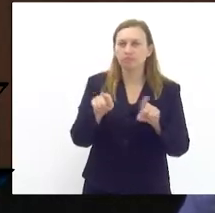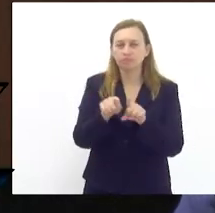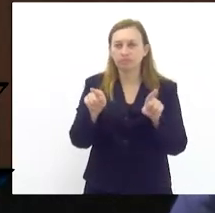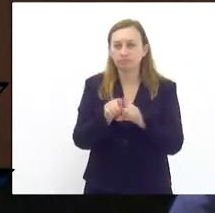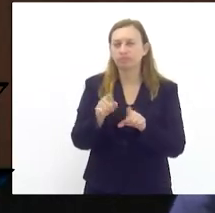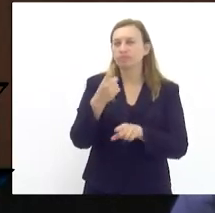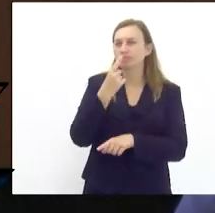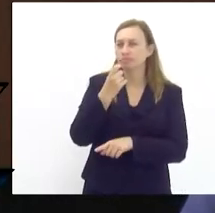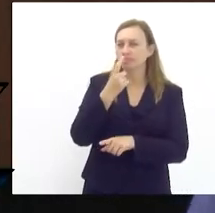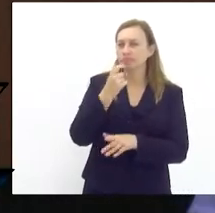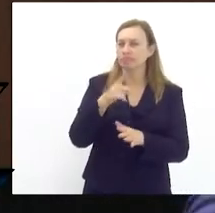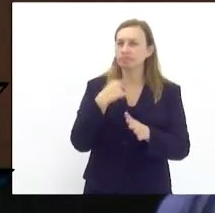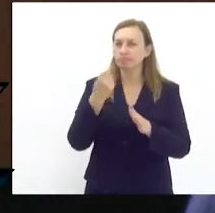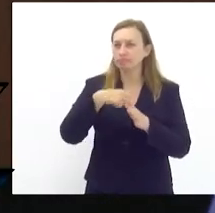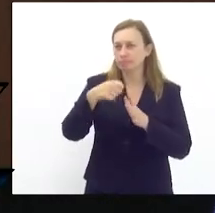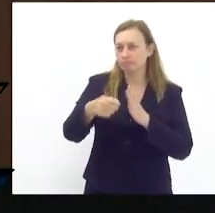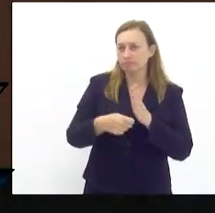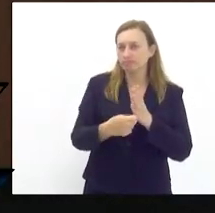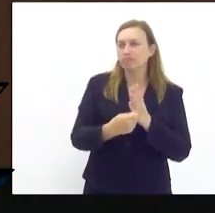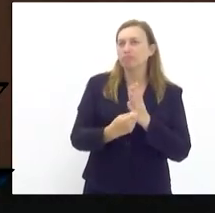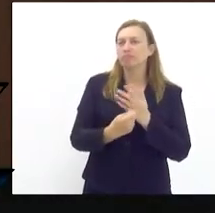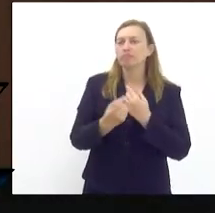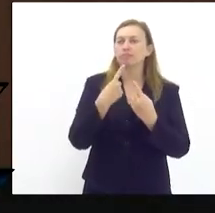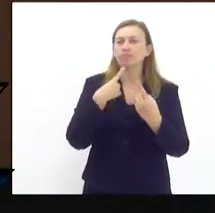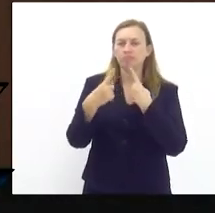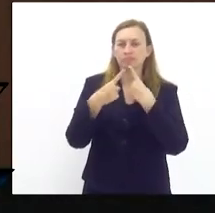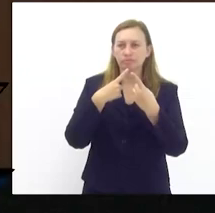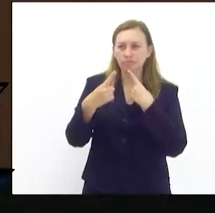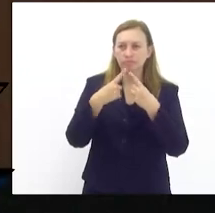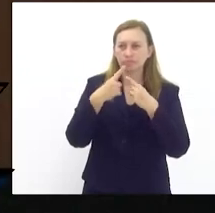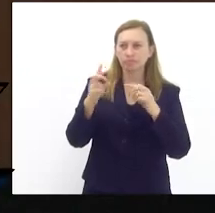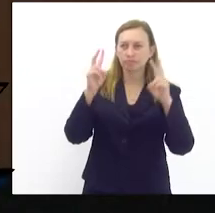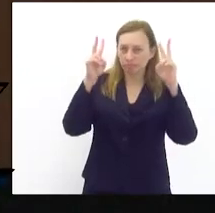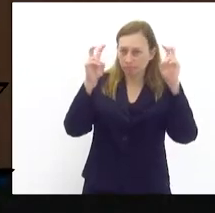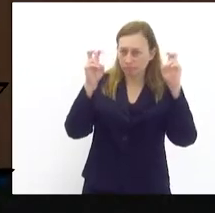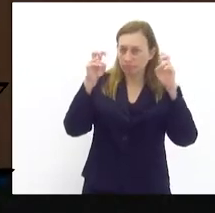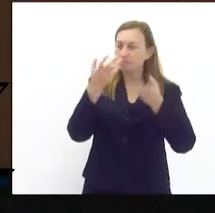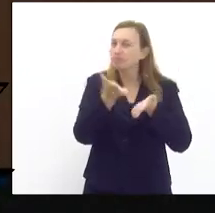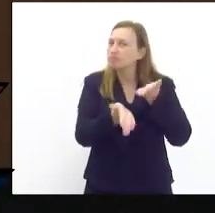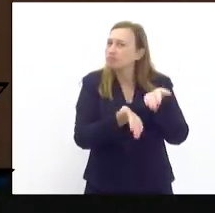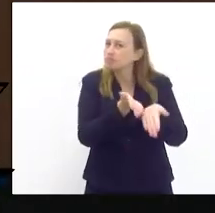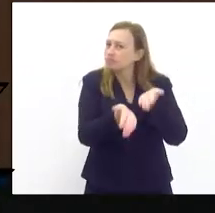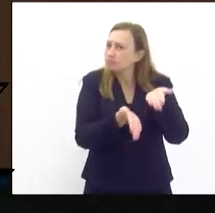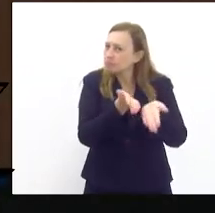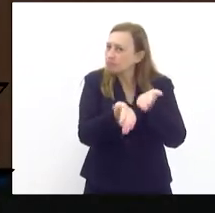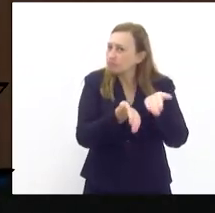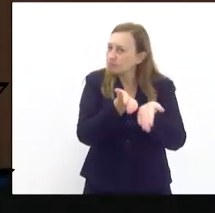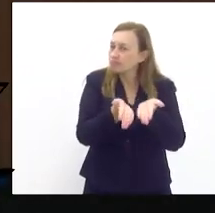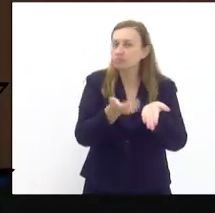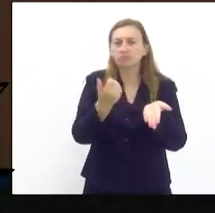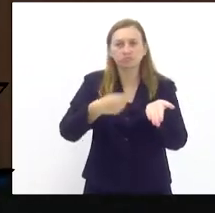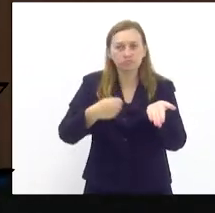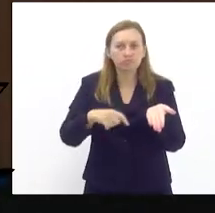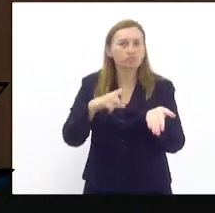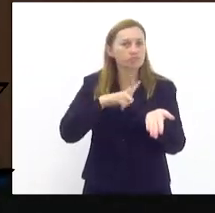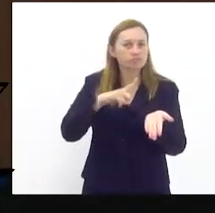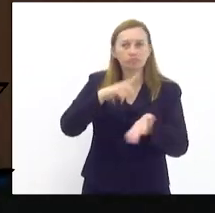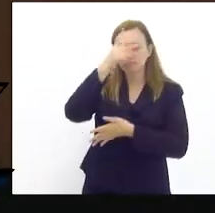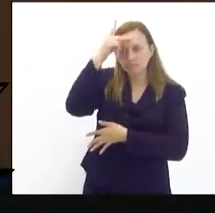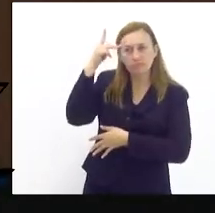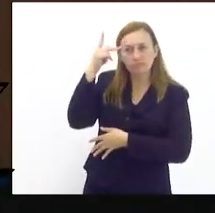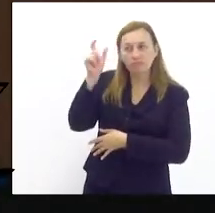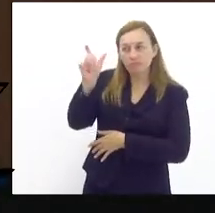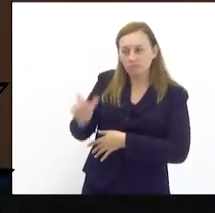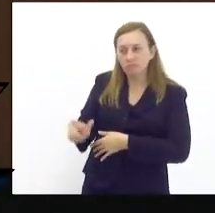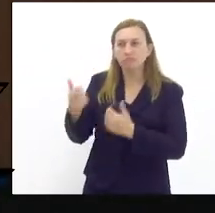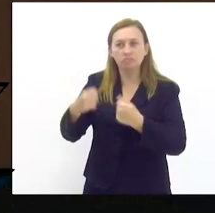exatamente para abrir as discussões a respeito dos cuidados que devemos ter e que as pessoas precisam